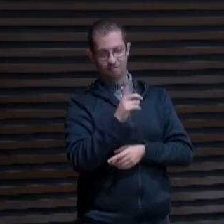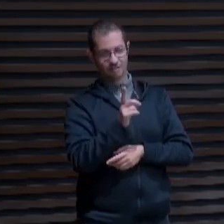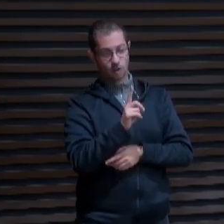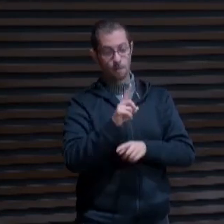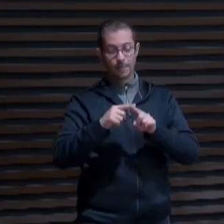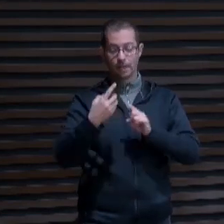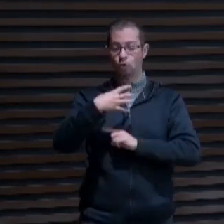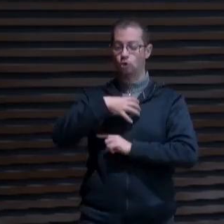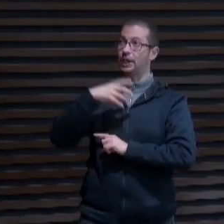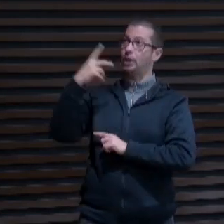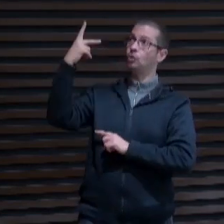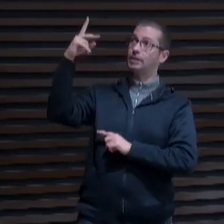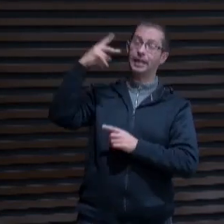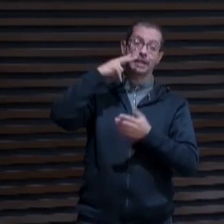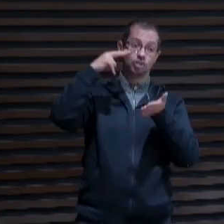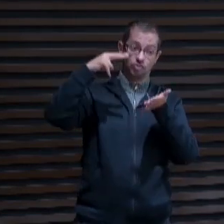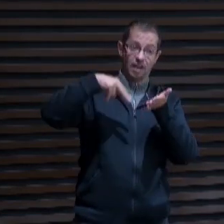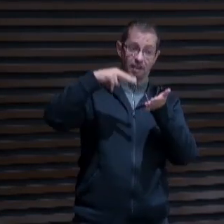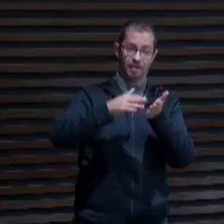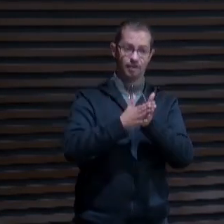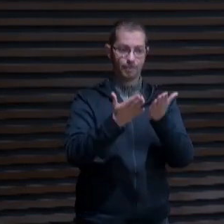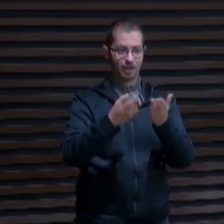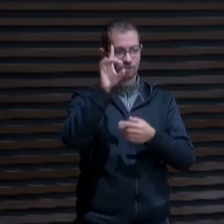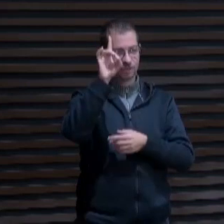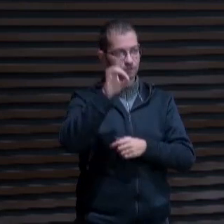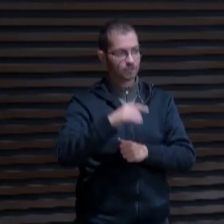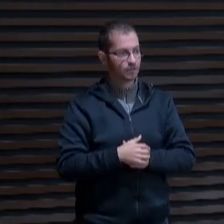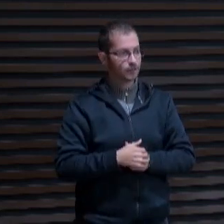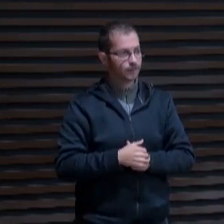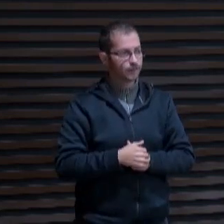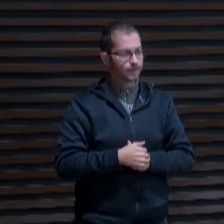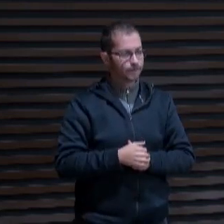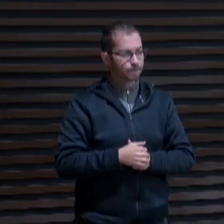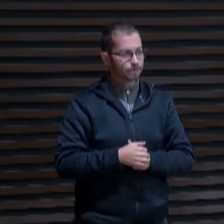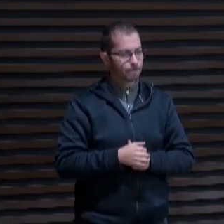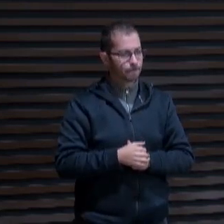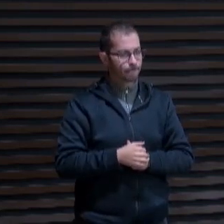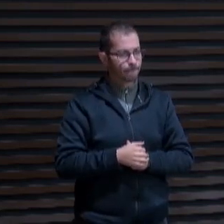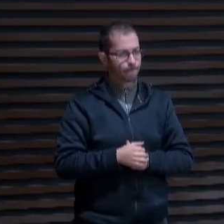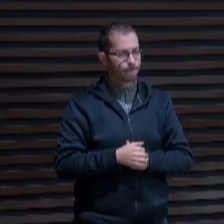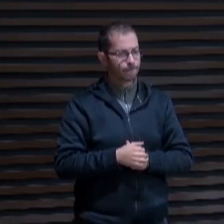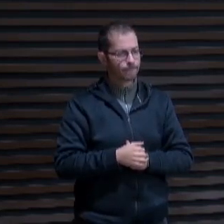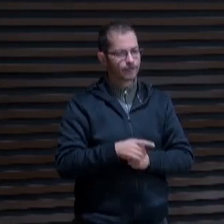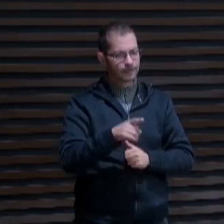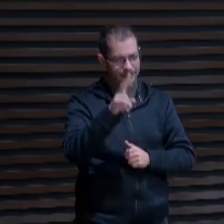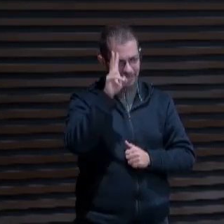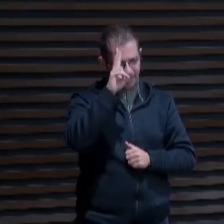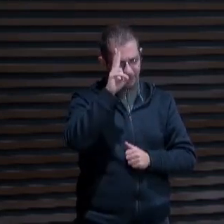Senhor prescreveu, e nós vamos ver isso agora. Vocês se lembram de Abel e